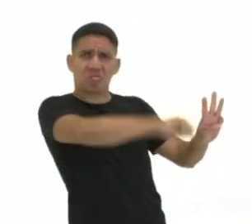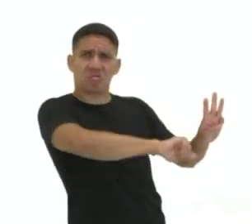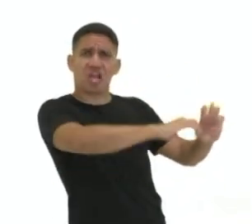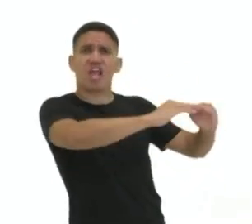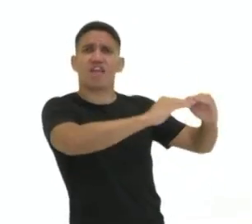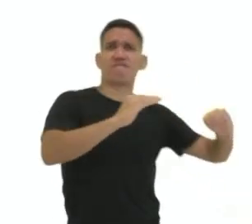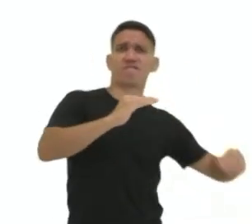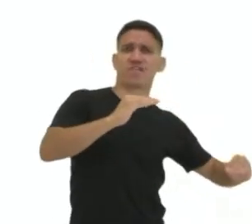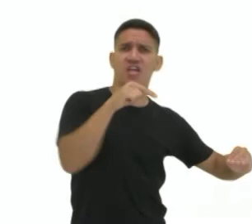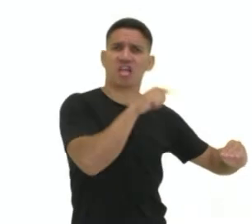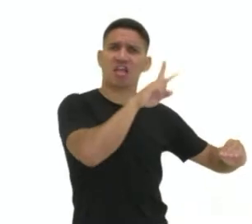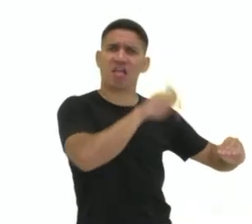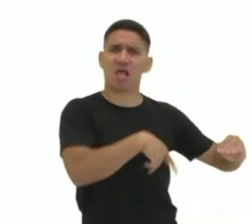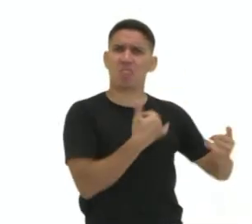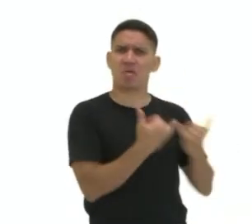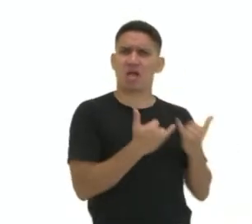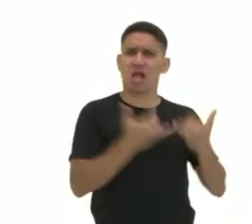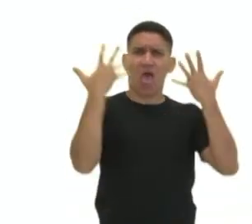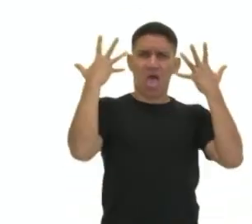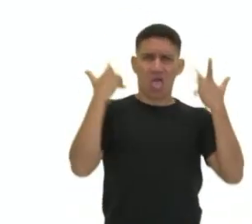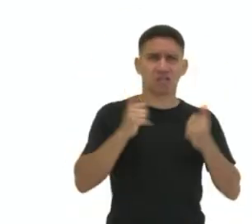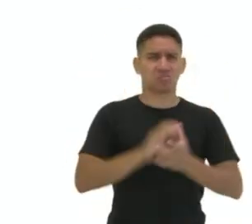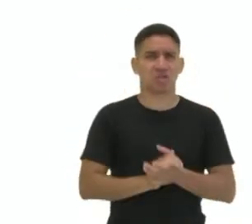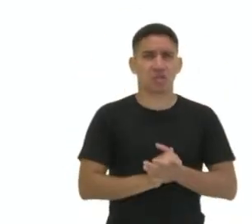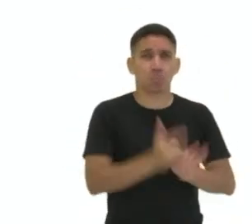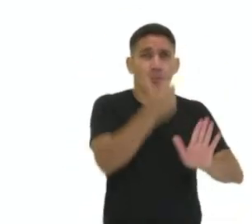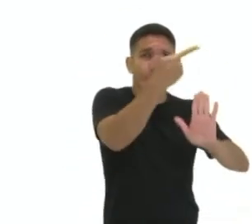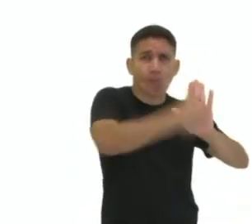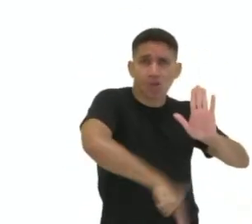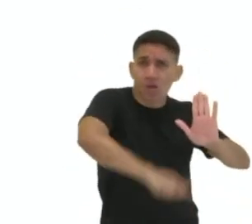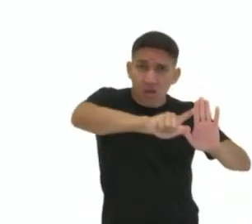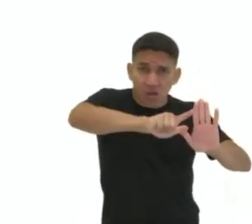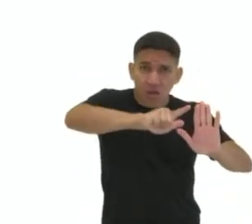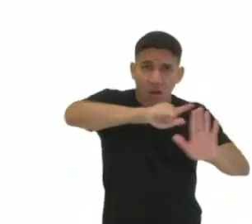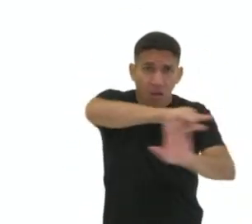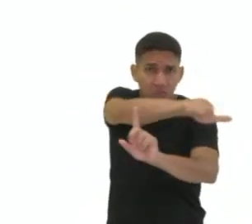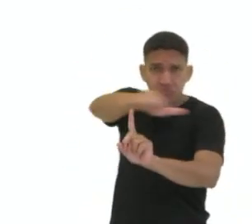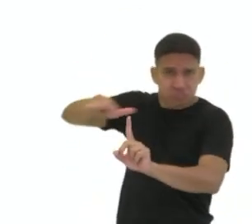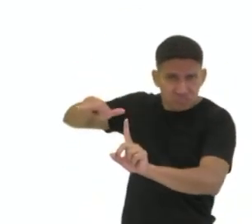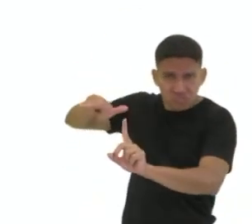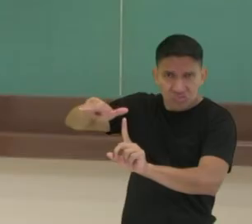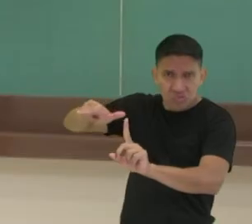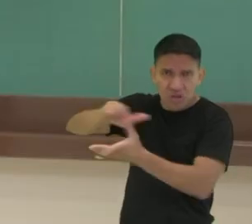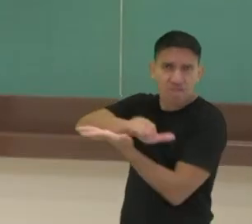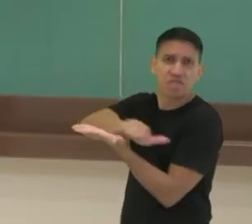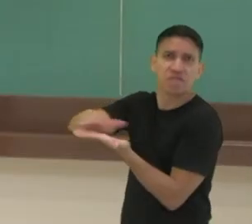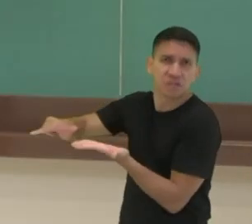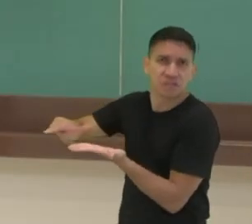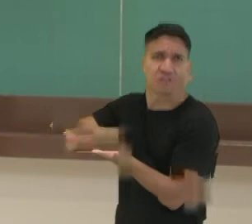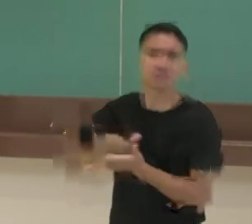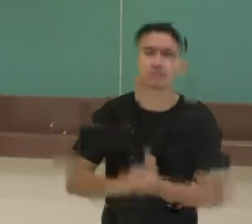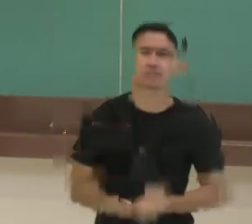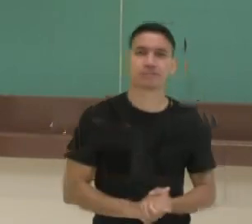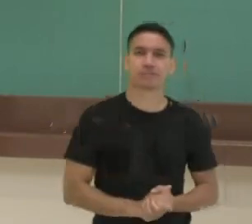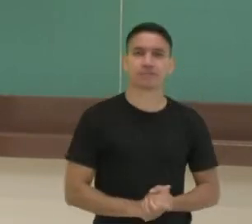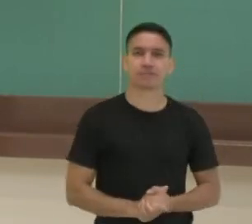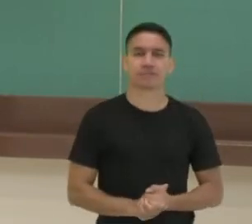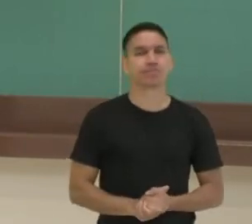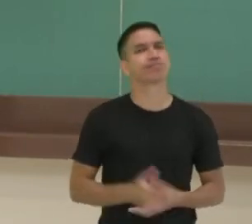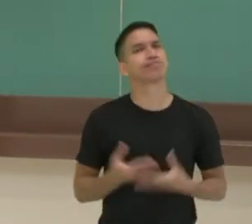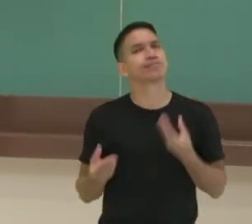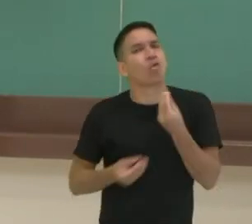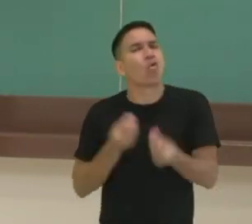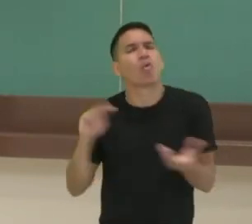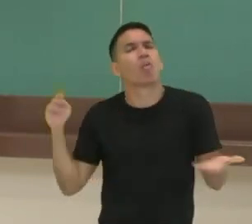e selvagens, sem lei, sem rei e sem fé. Tá? E como que